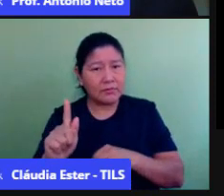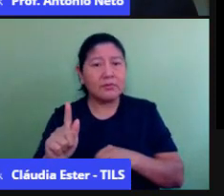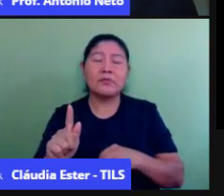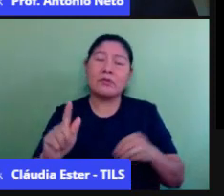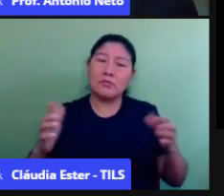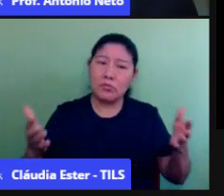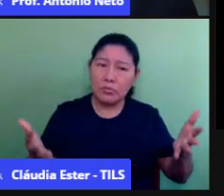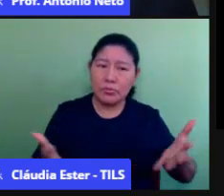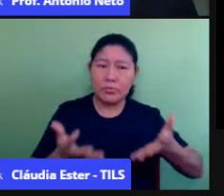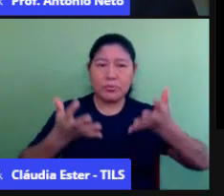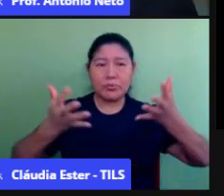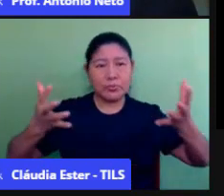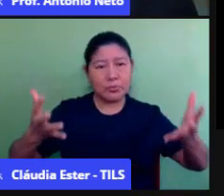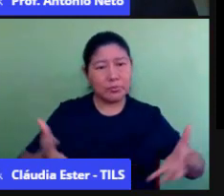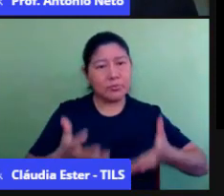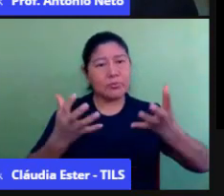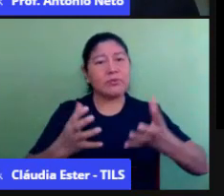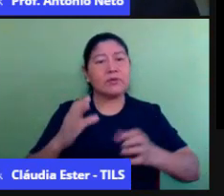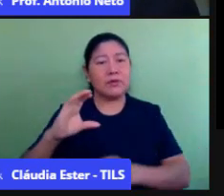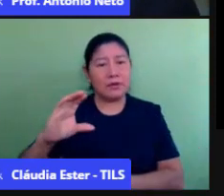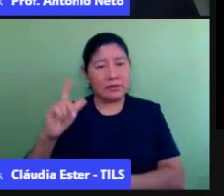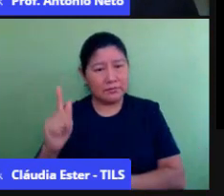imigração e na nossa cidade.